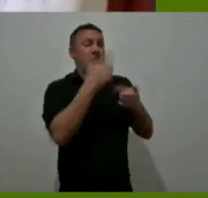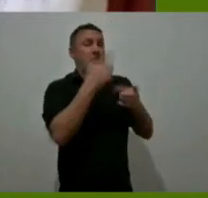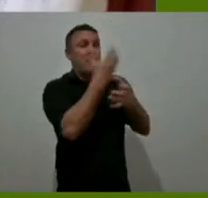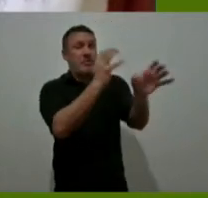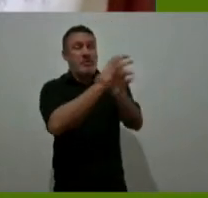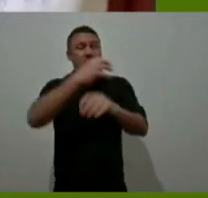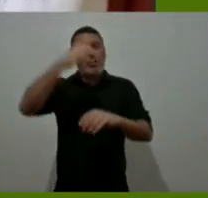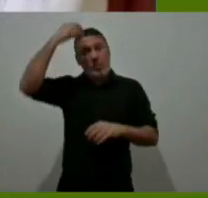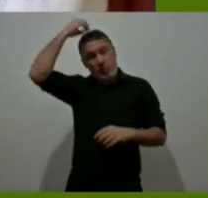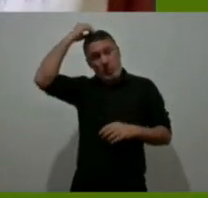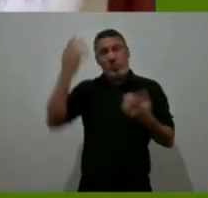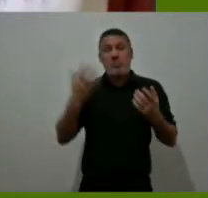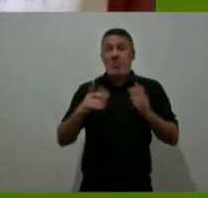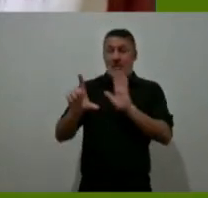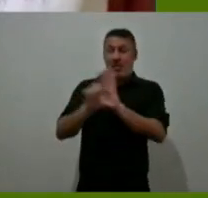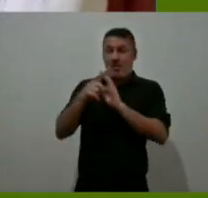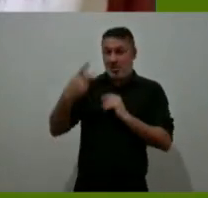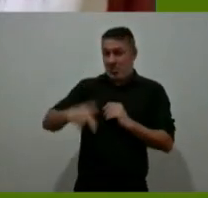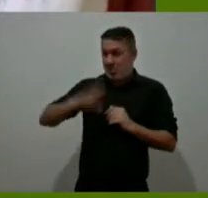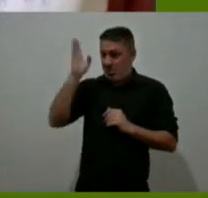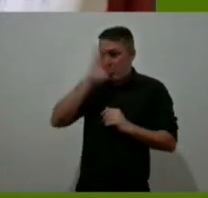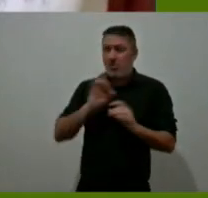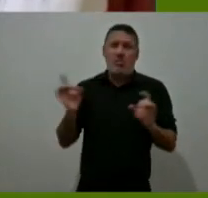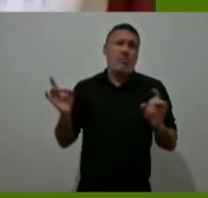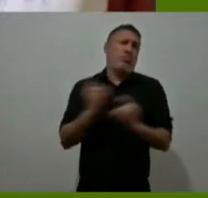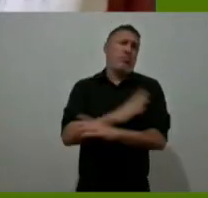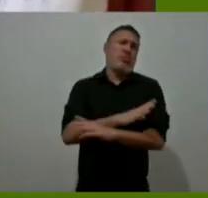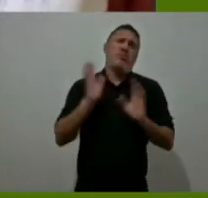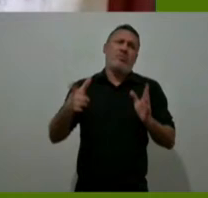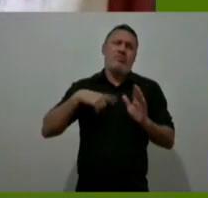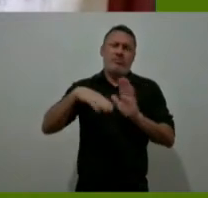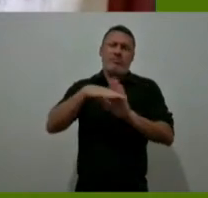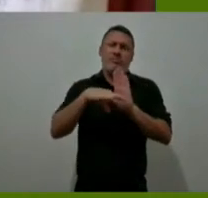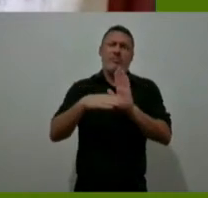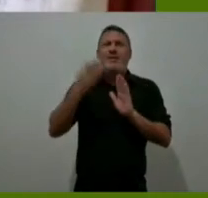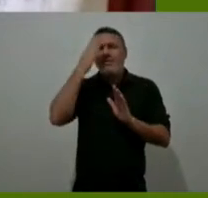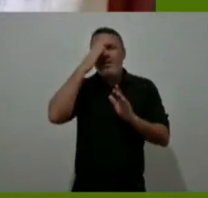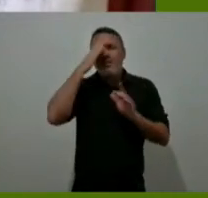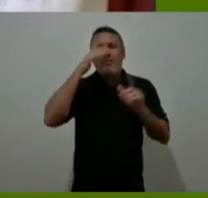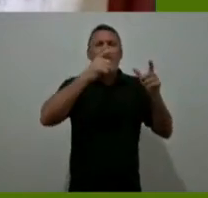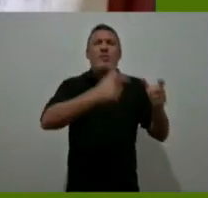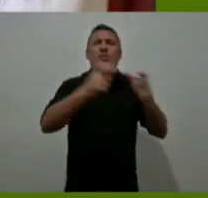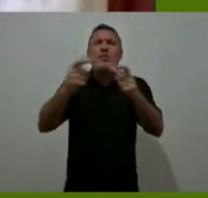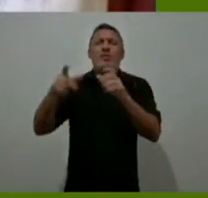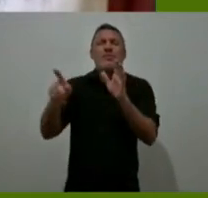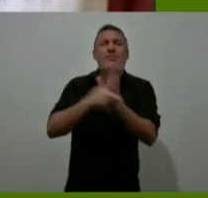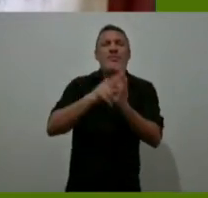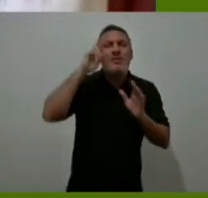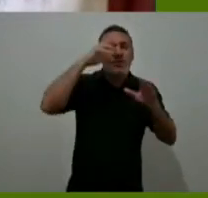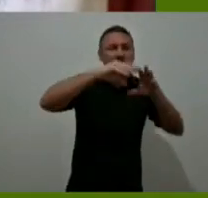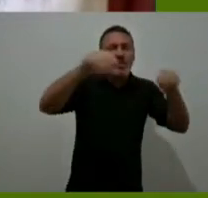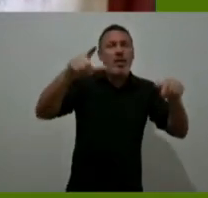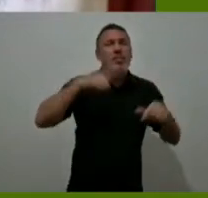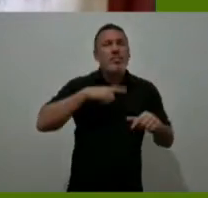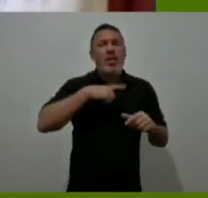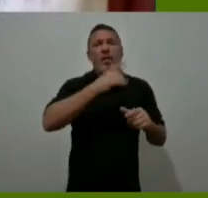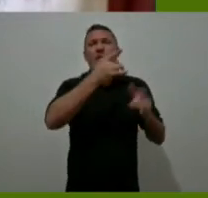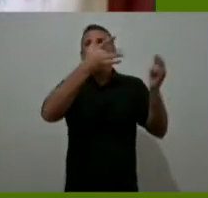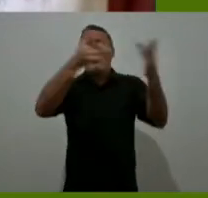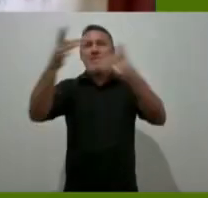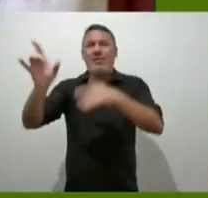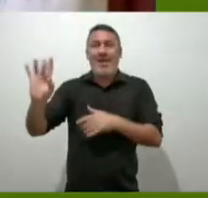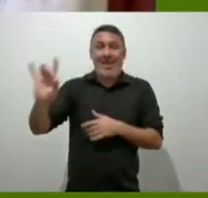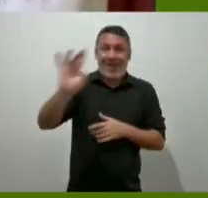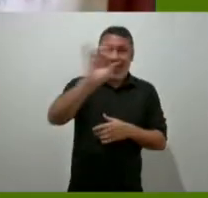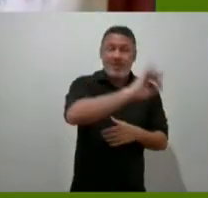nós teríamos que ter em cada propriedade rural 25% de área de preservação permanente. E